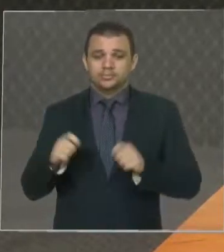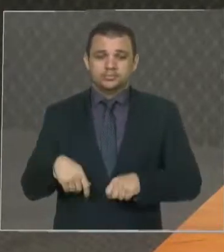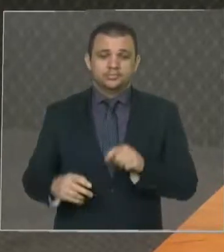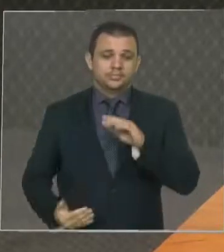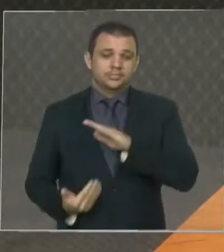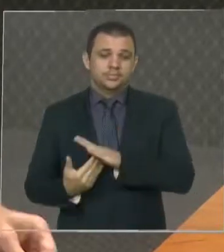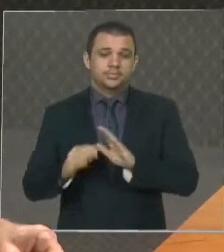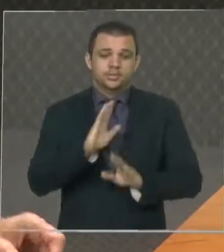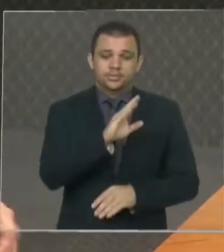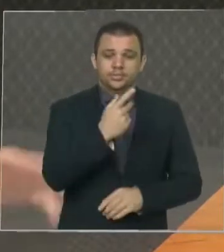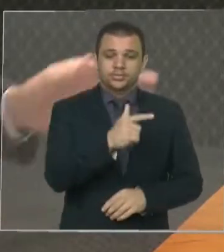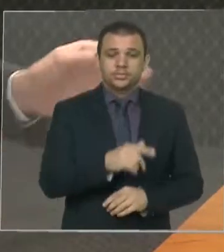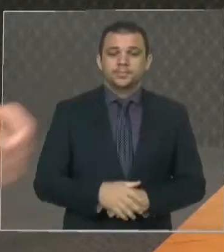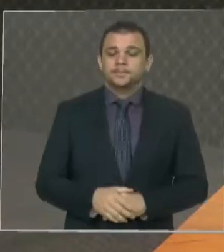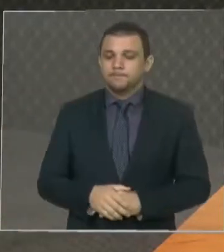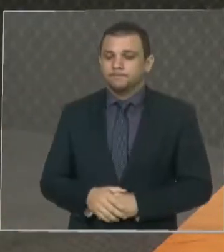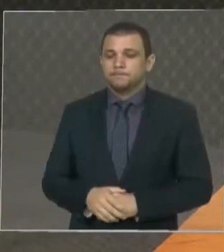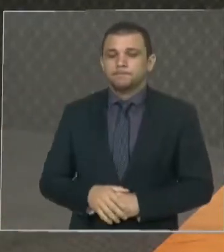Ivaldo Rodrigues,